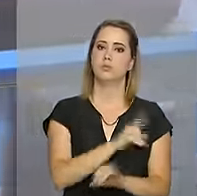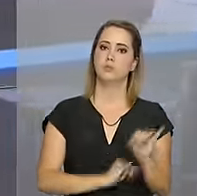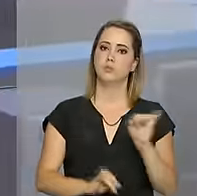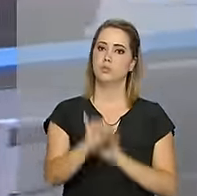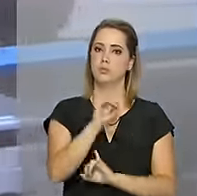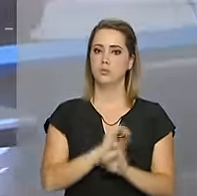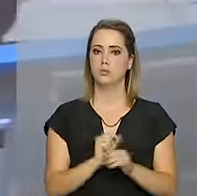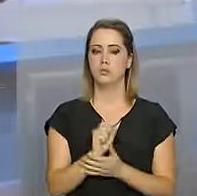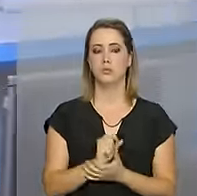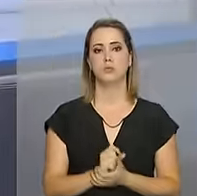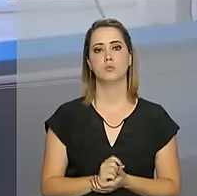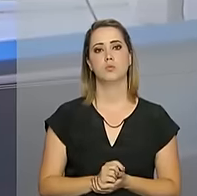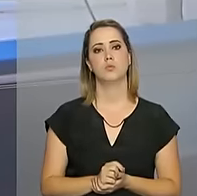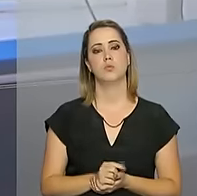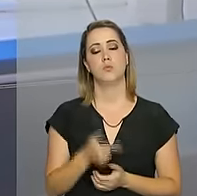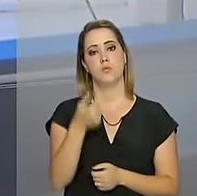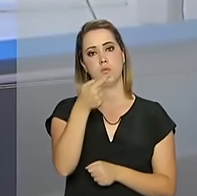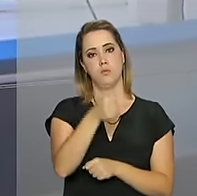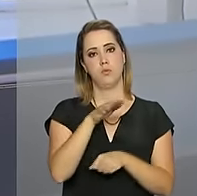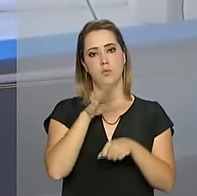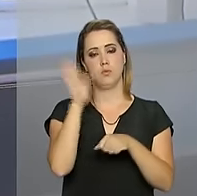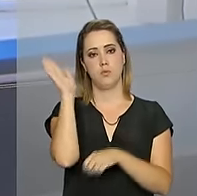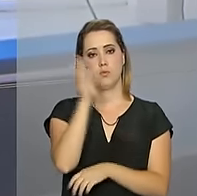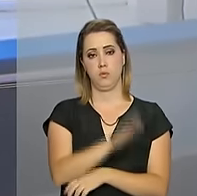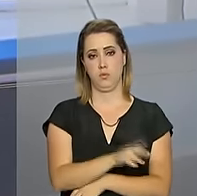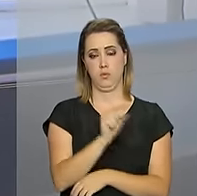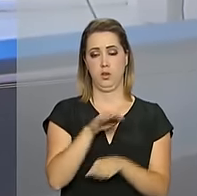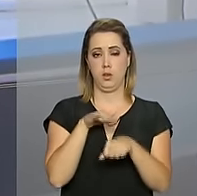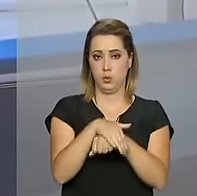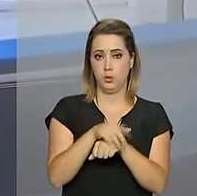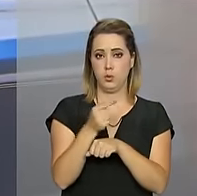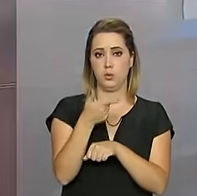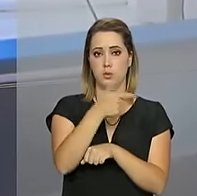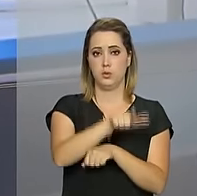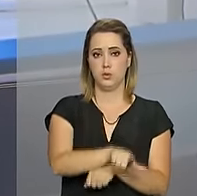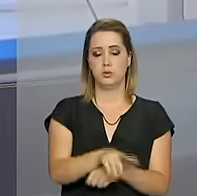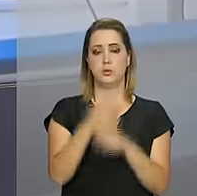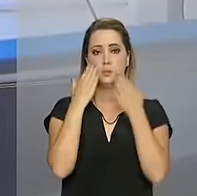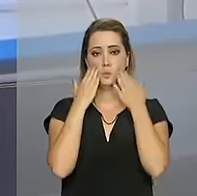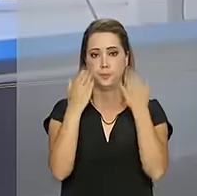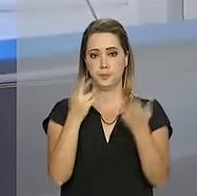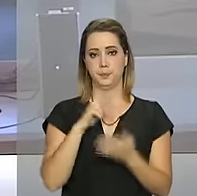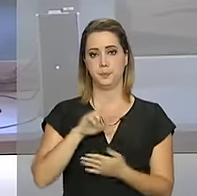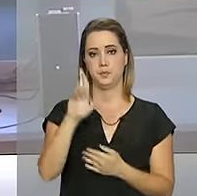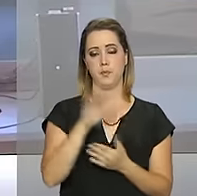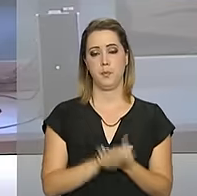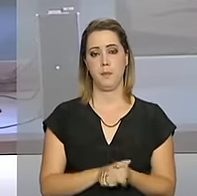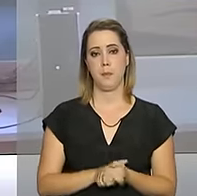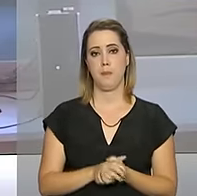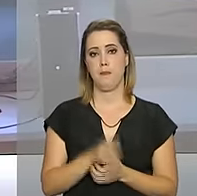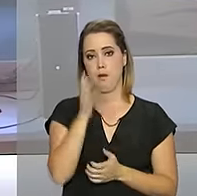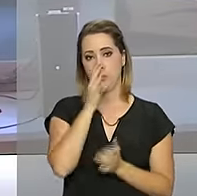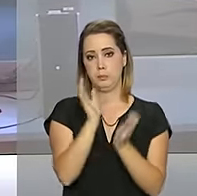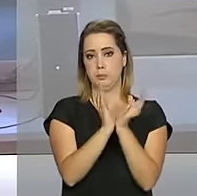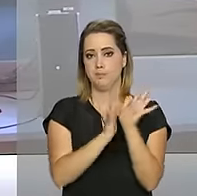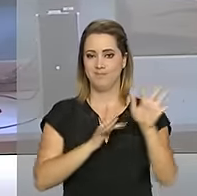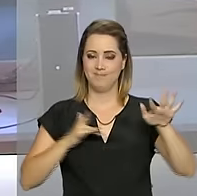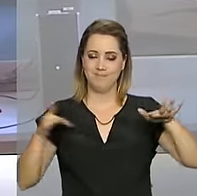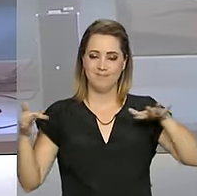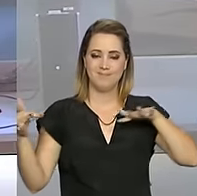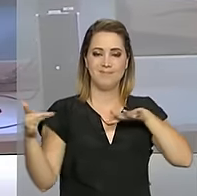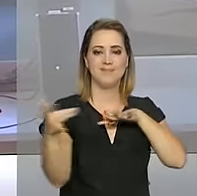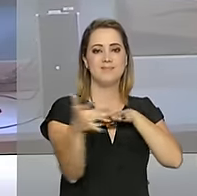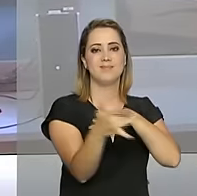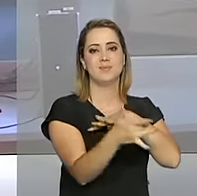qualquer momento com mais informações ou às 19h na próxima edição do Repórter NBR. Acompanhe as novidades